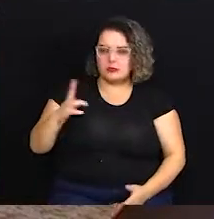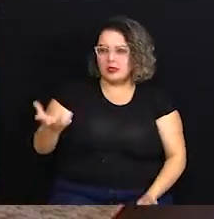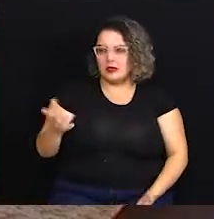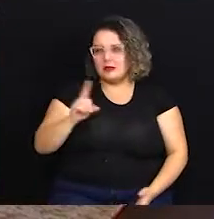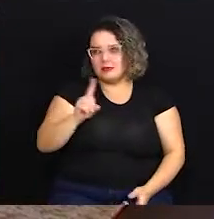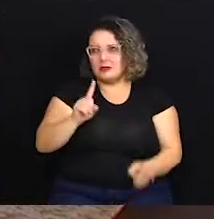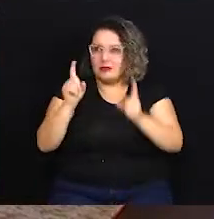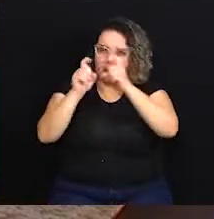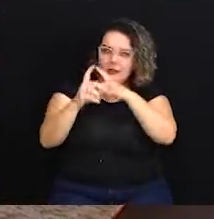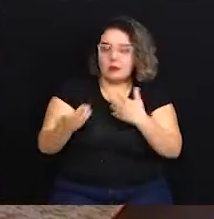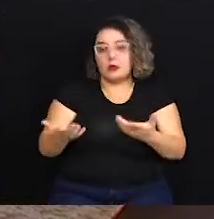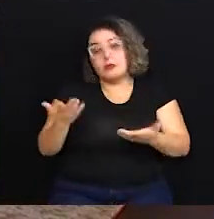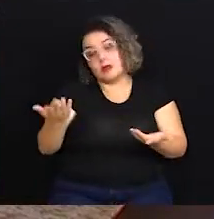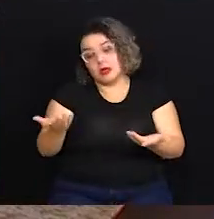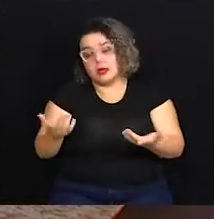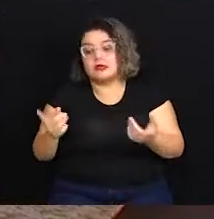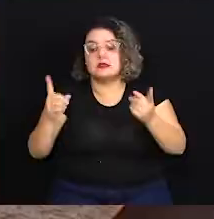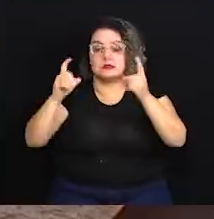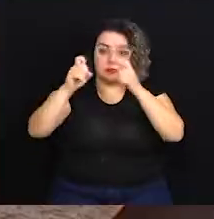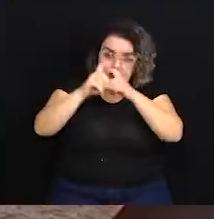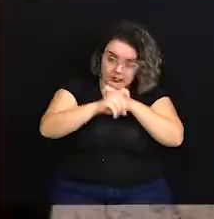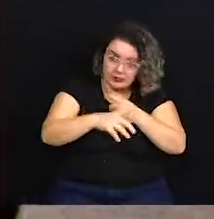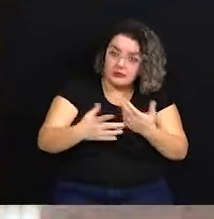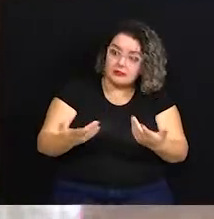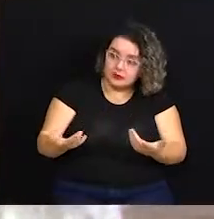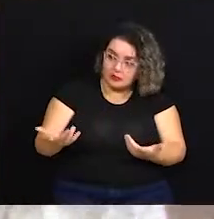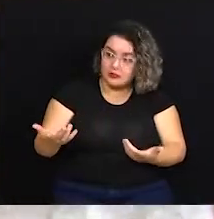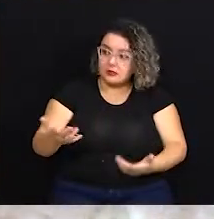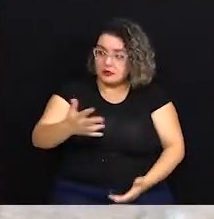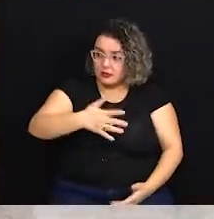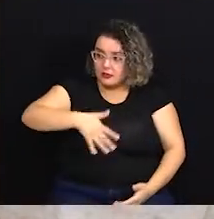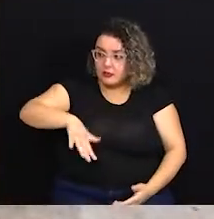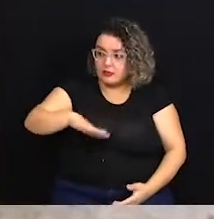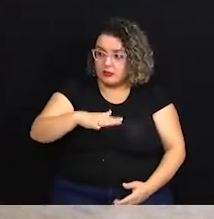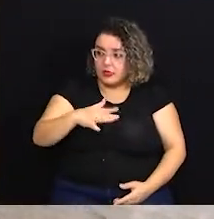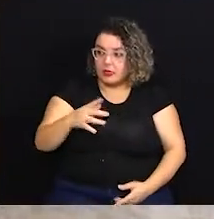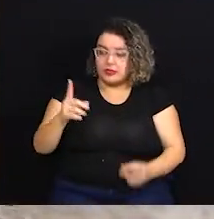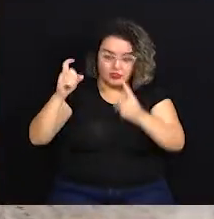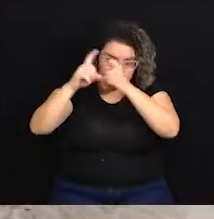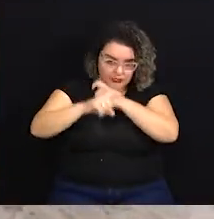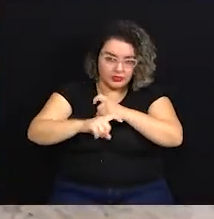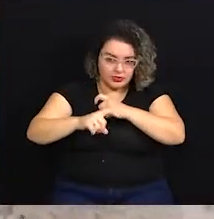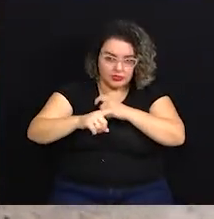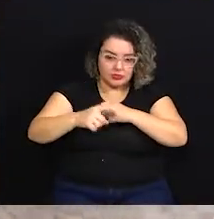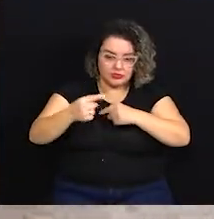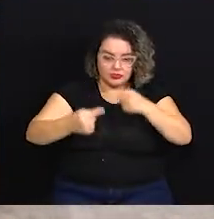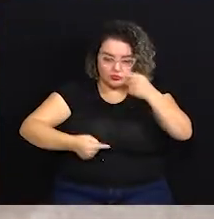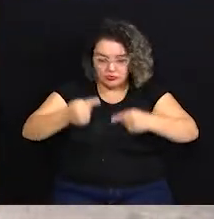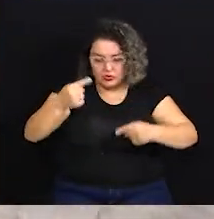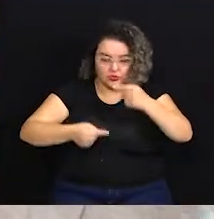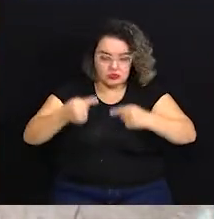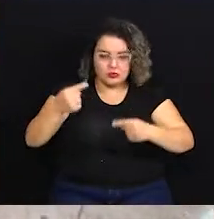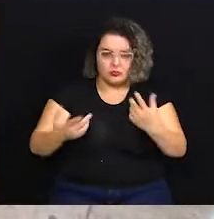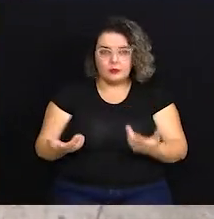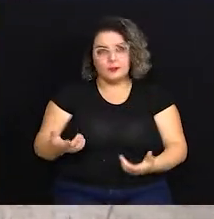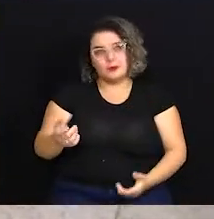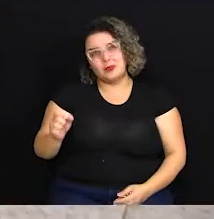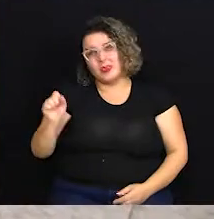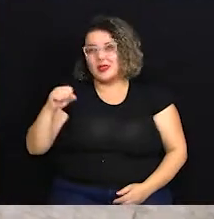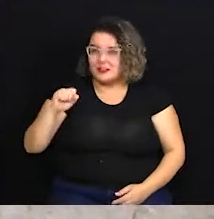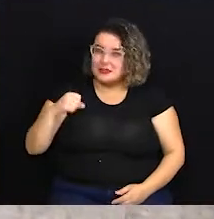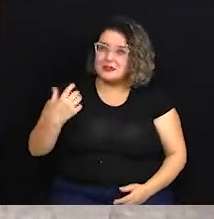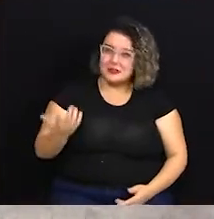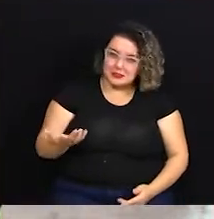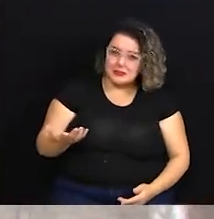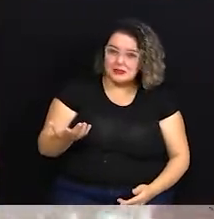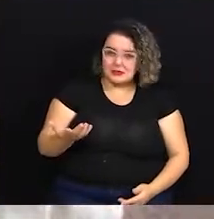mas é um dos desafios. E o mercado é concorrido dessa área, Jaqueline? Sim, mas é um